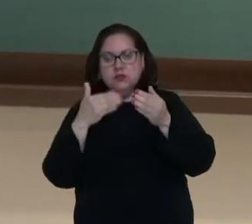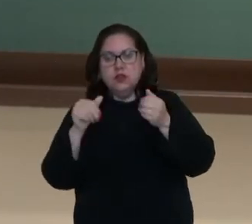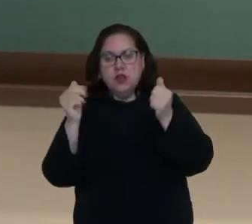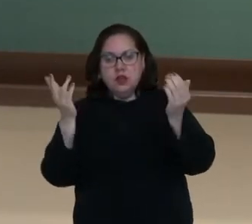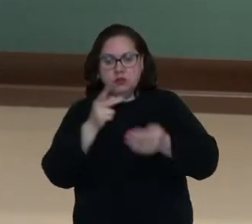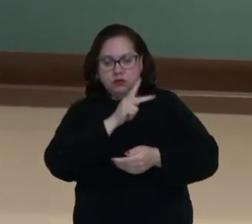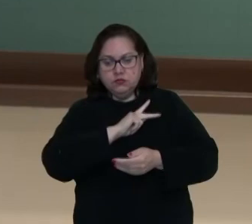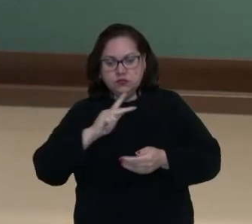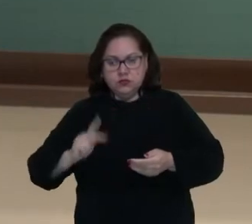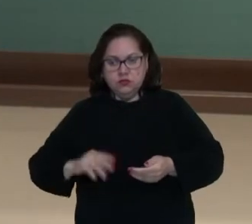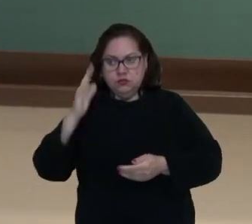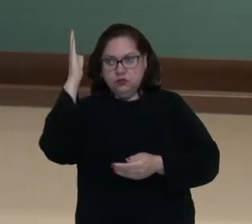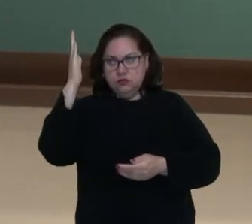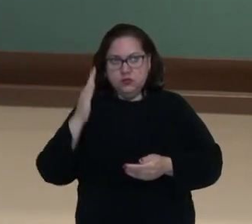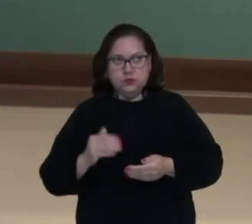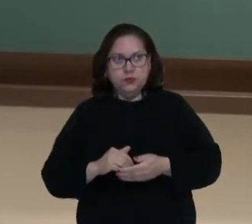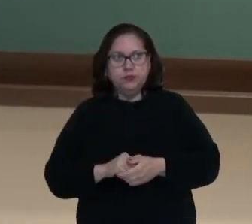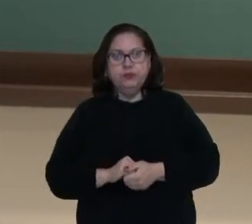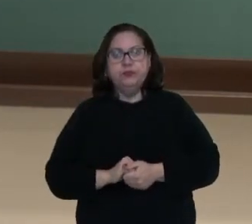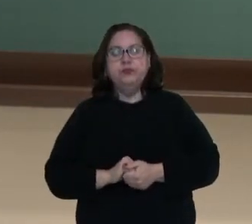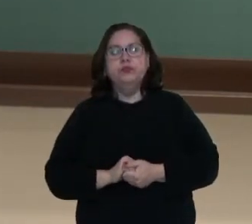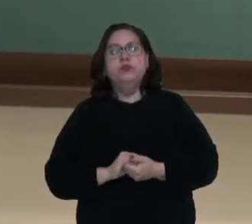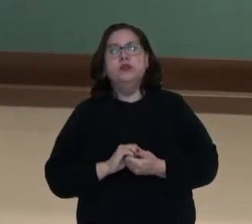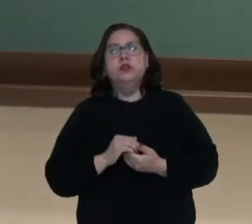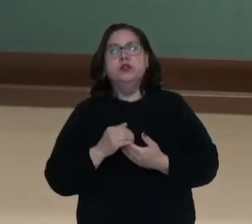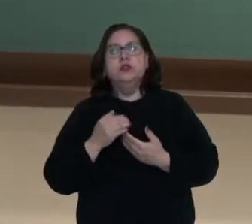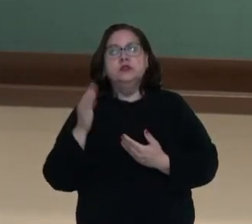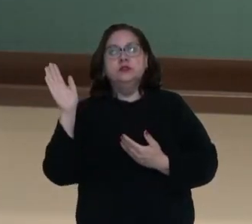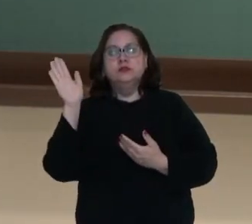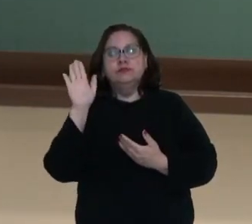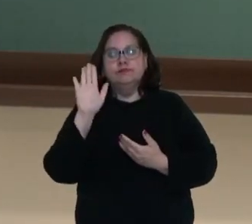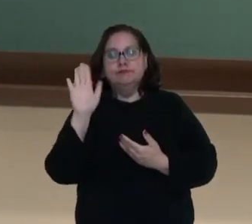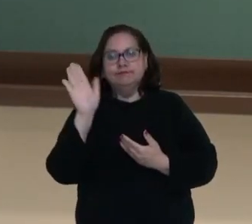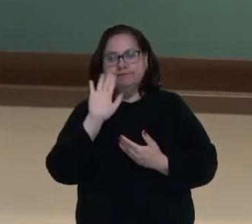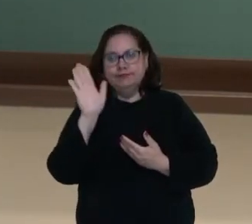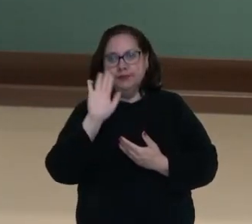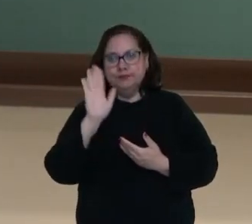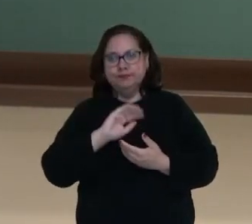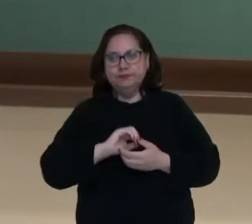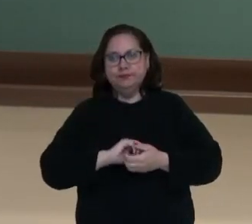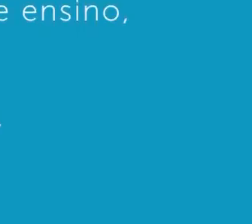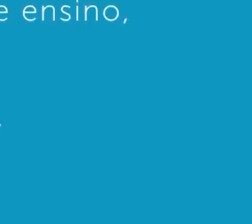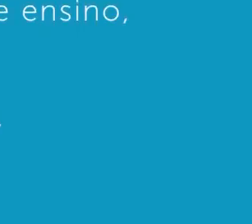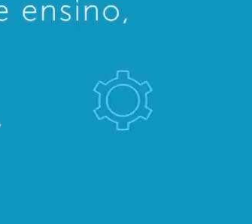como presidente do Brasil. É isso, até!